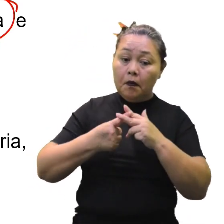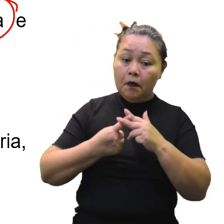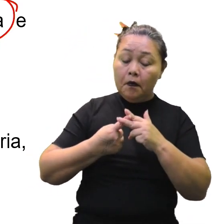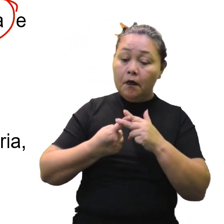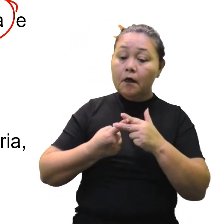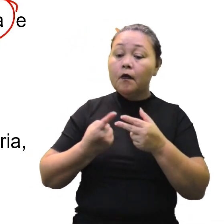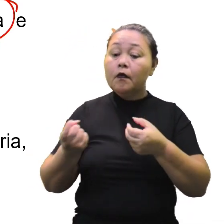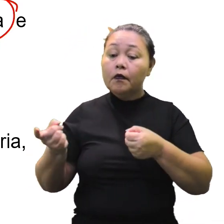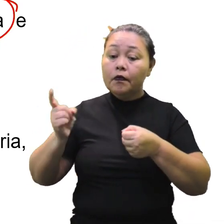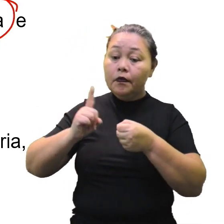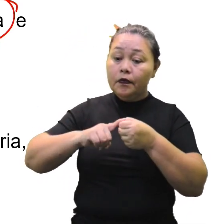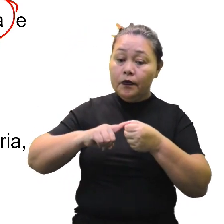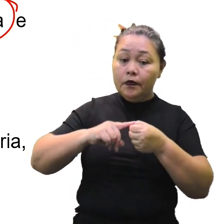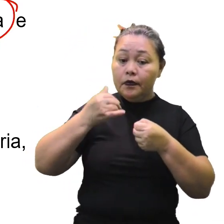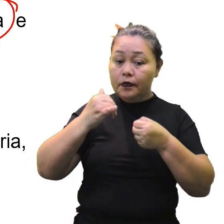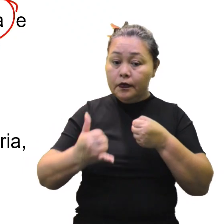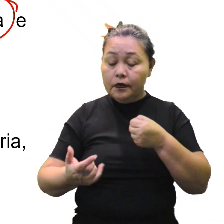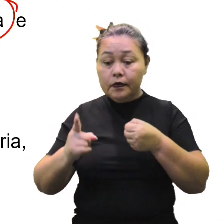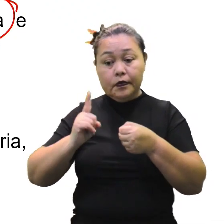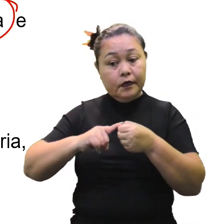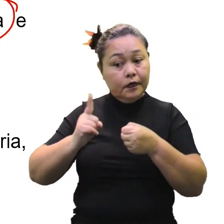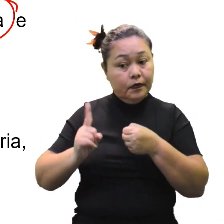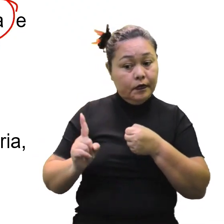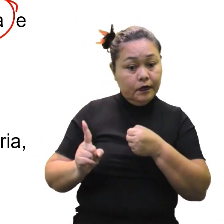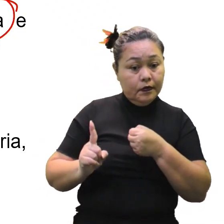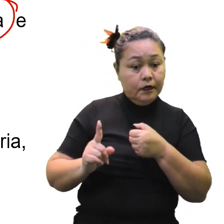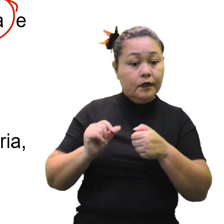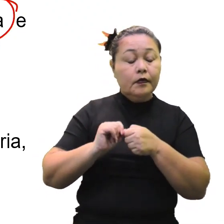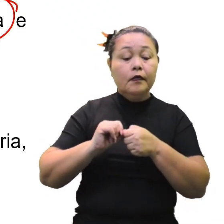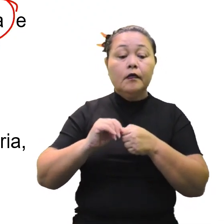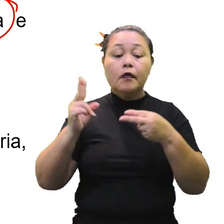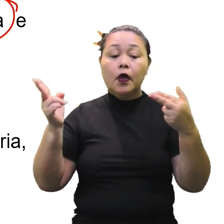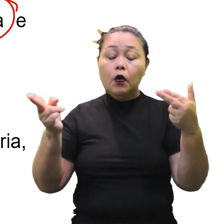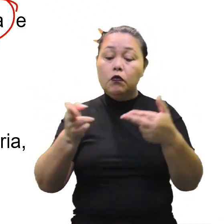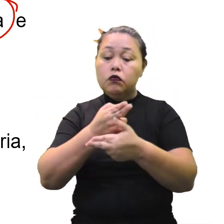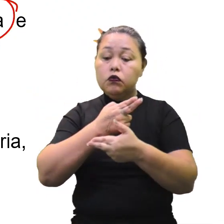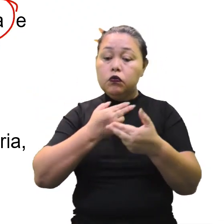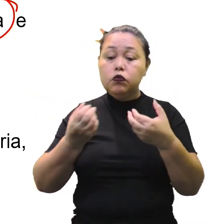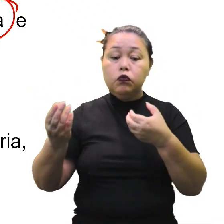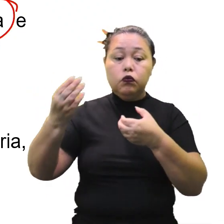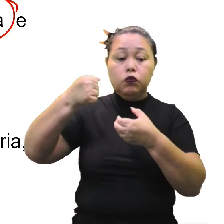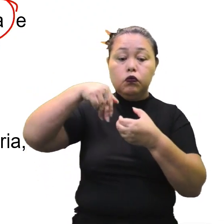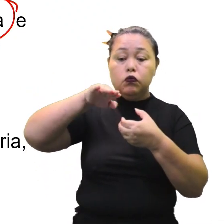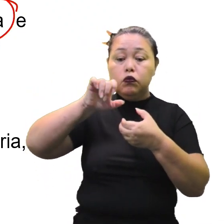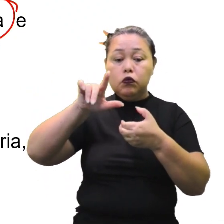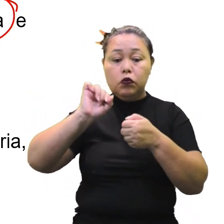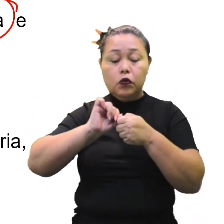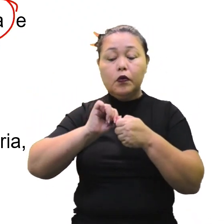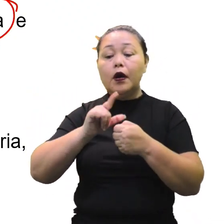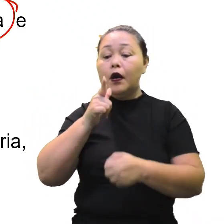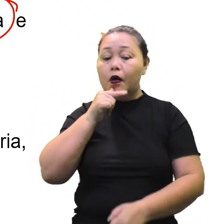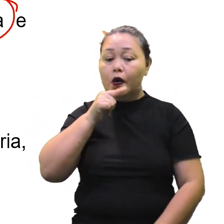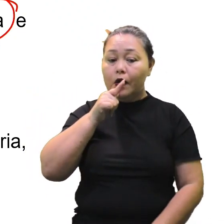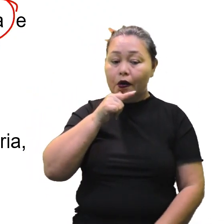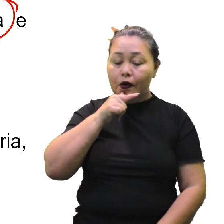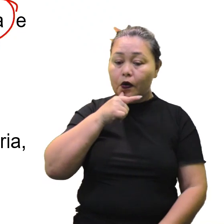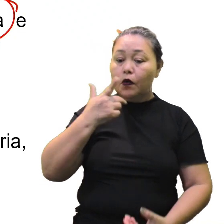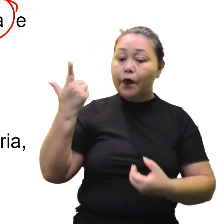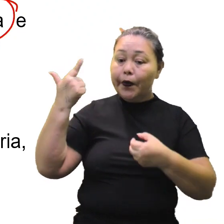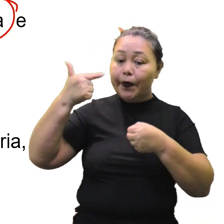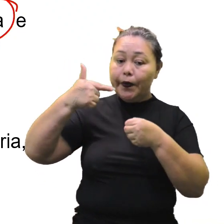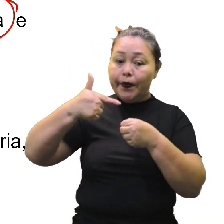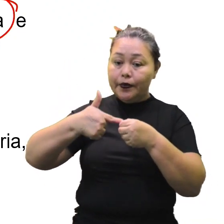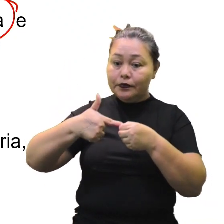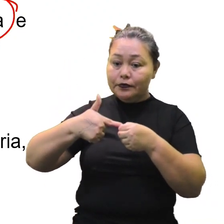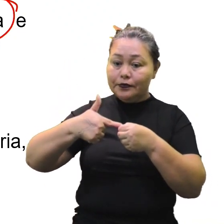mecânica, renovável e não renovável? Energia eólica, nuclear, aquática e